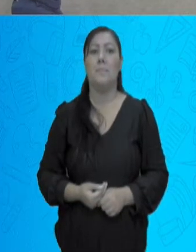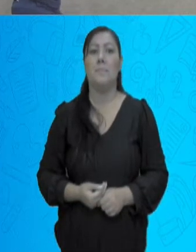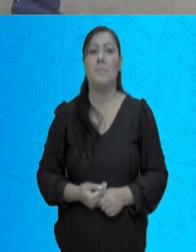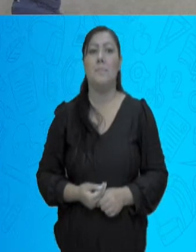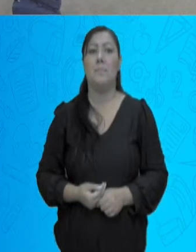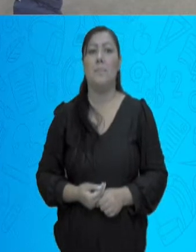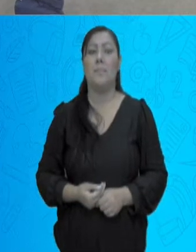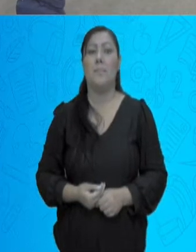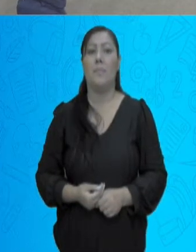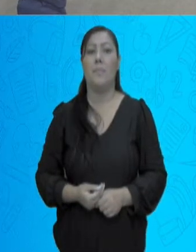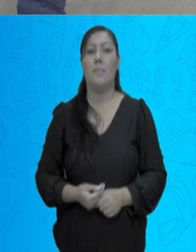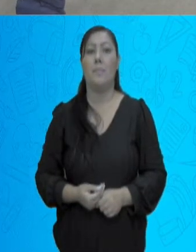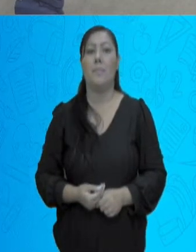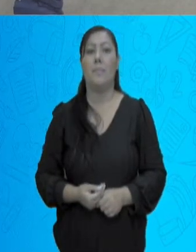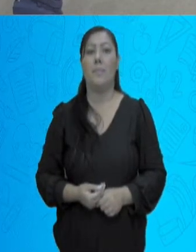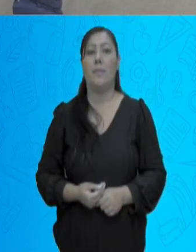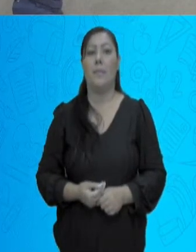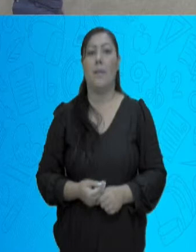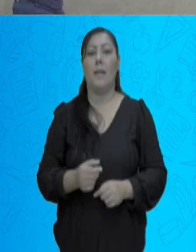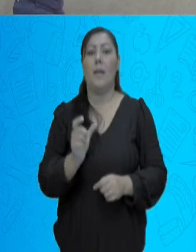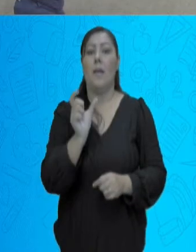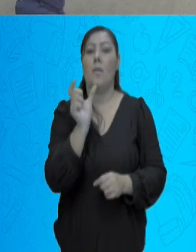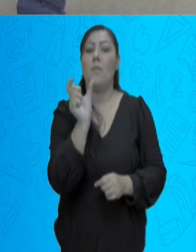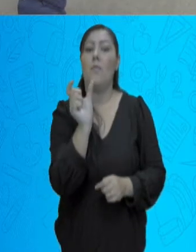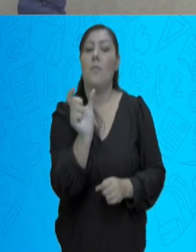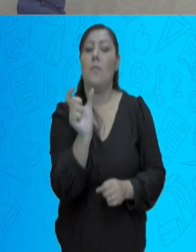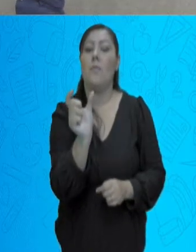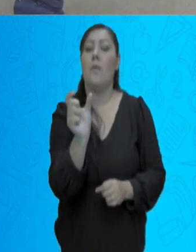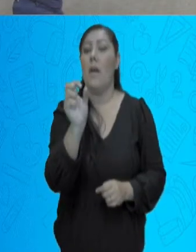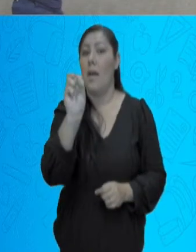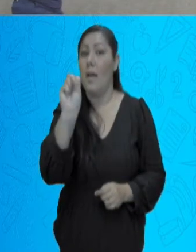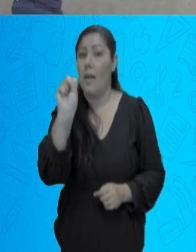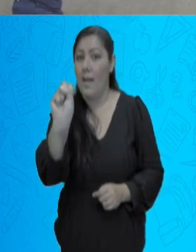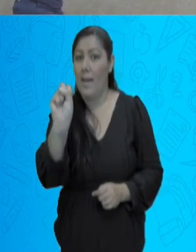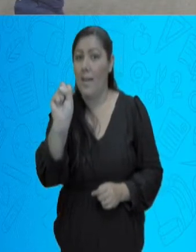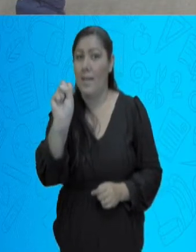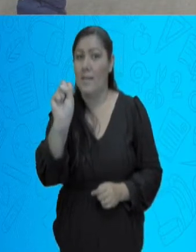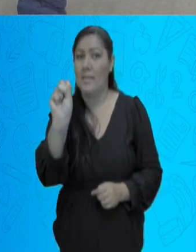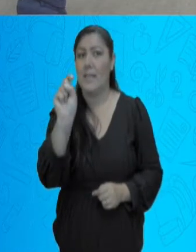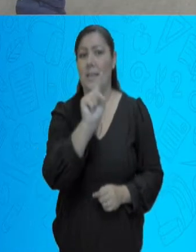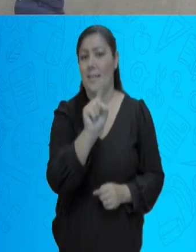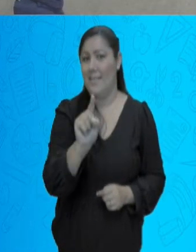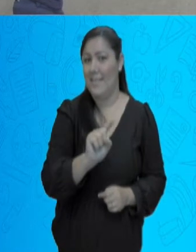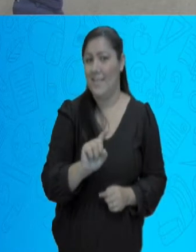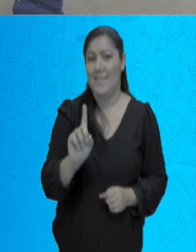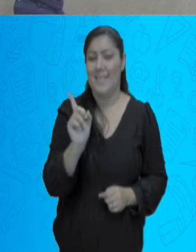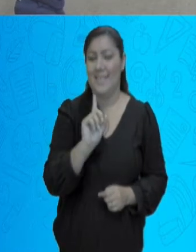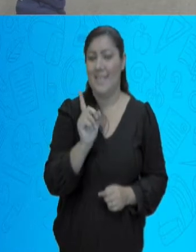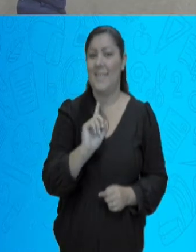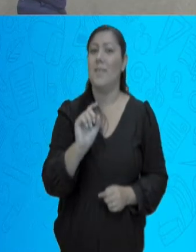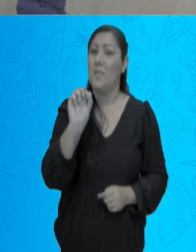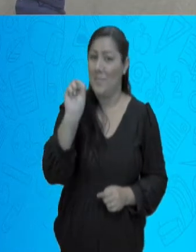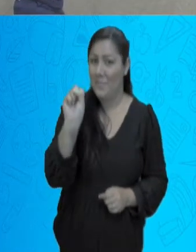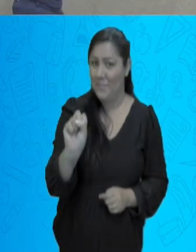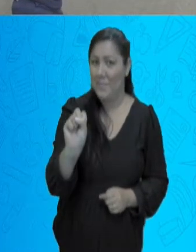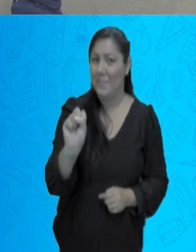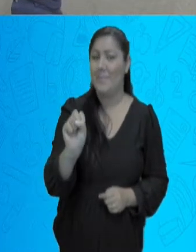um detalhe importante, não é Z, né? Por mais que a pronúncia pareça com Z, a gente utiliza o S,